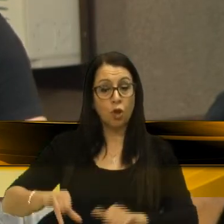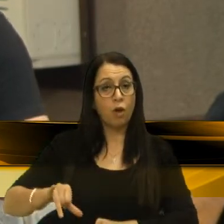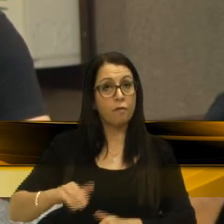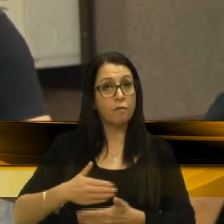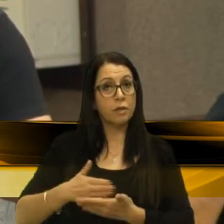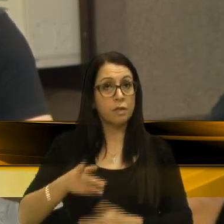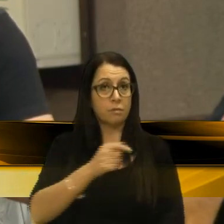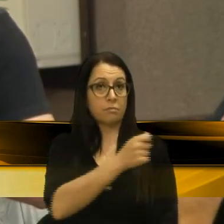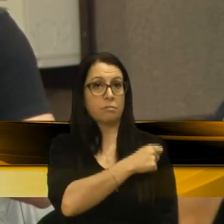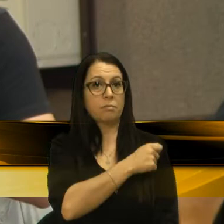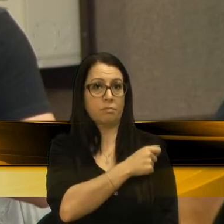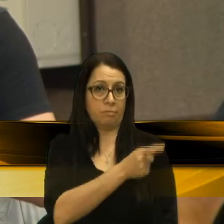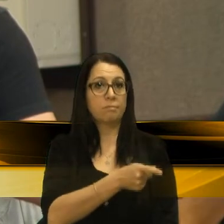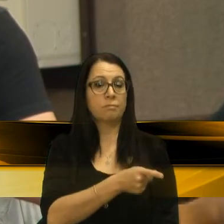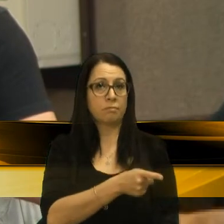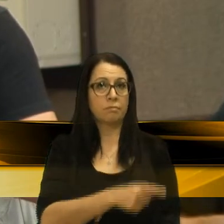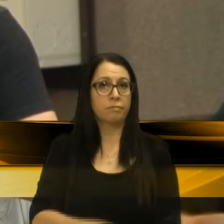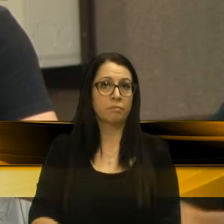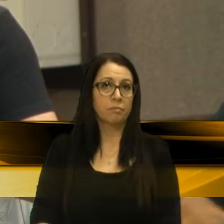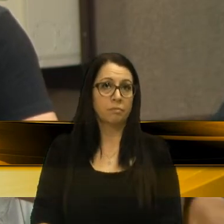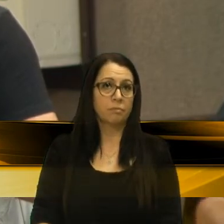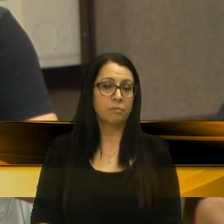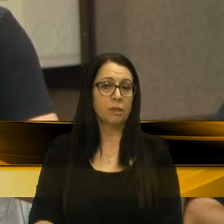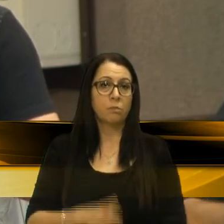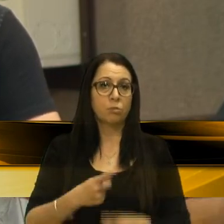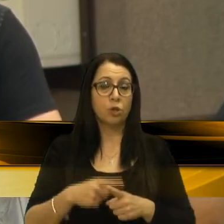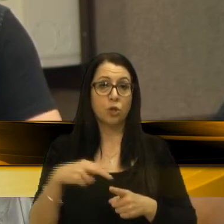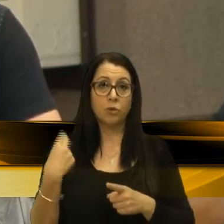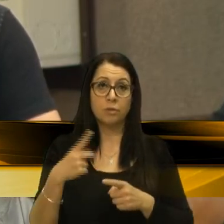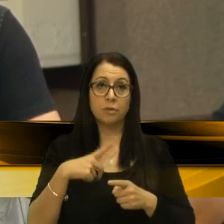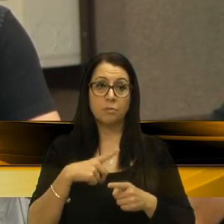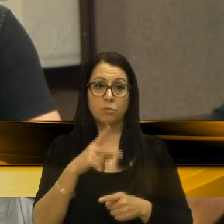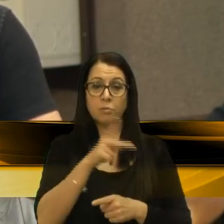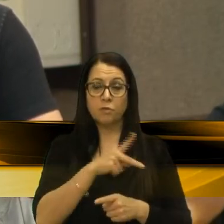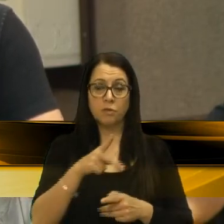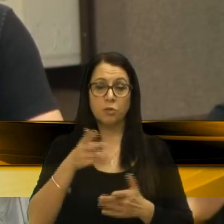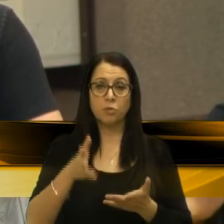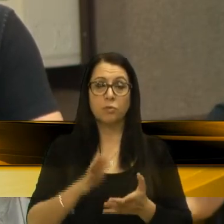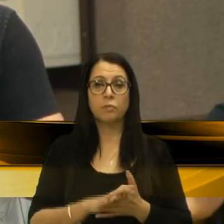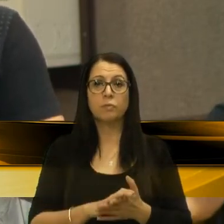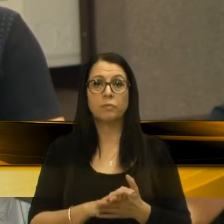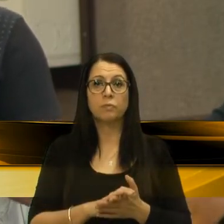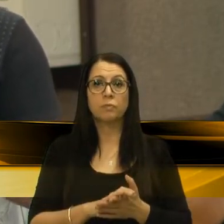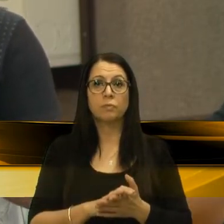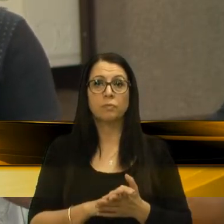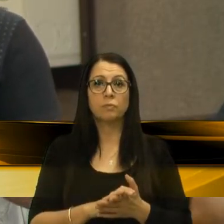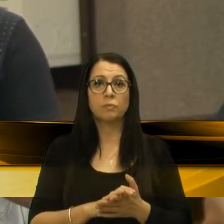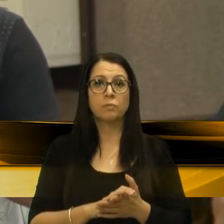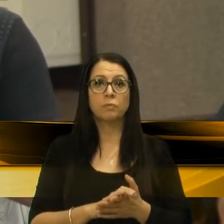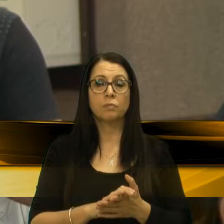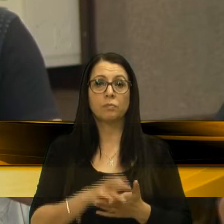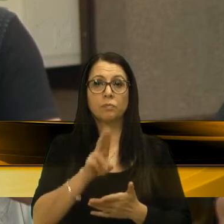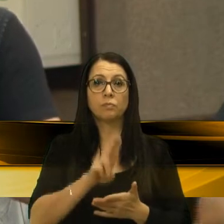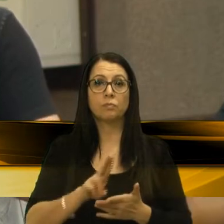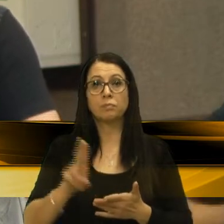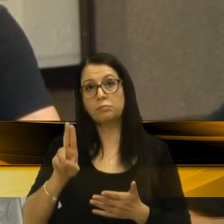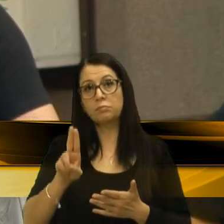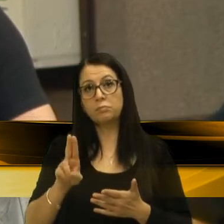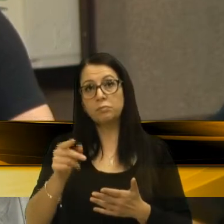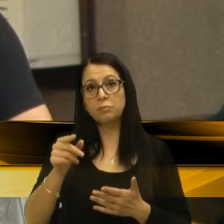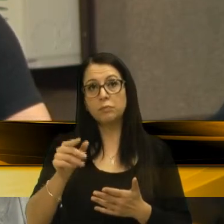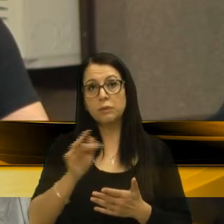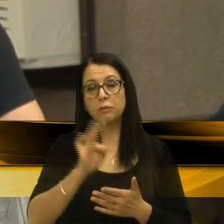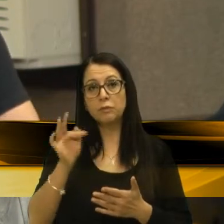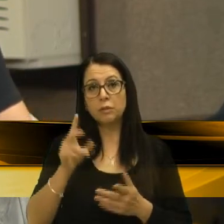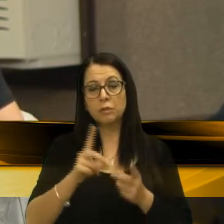nossos alunos. Porque nós temos hoje professores que estão lá na universidade, muitos deles faculdades à